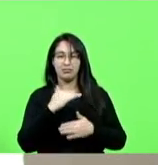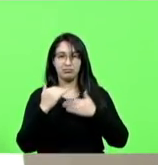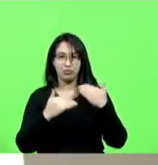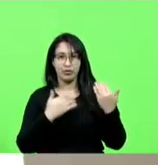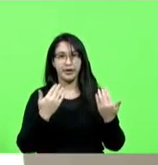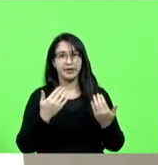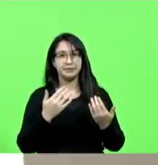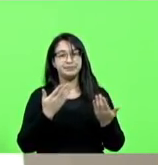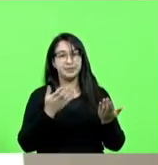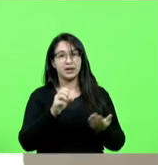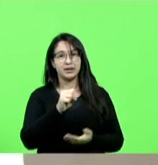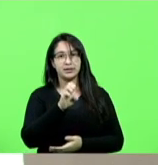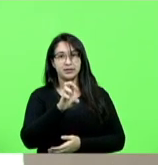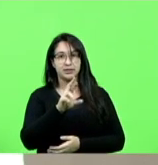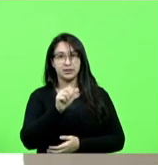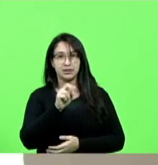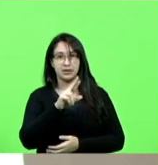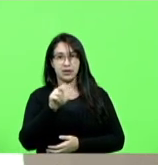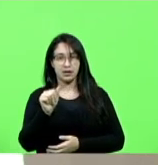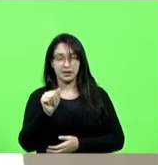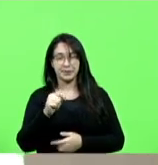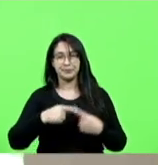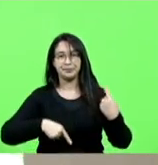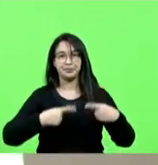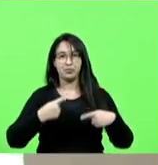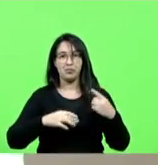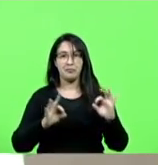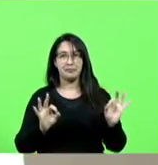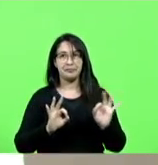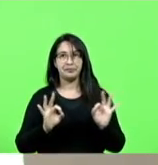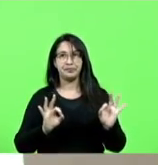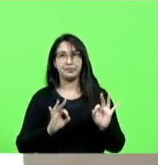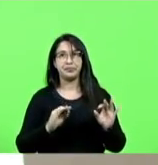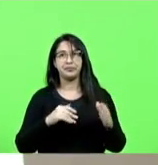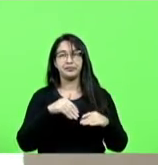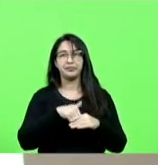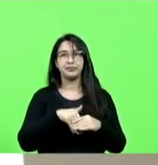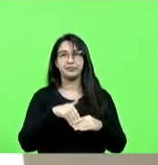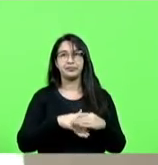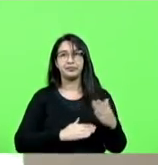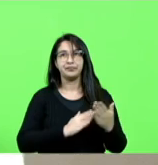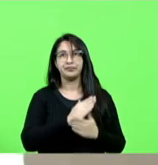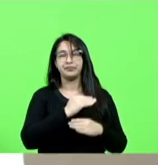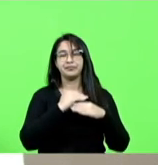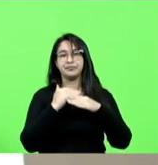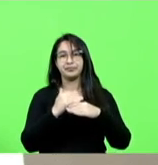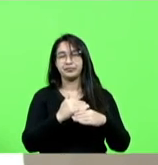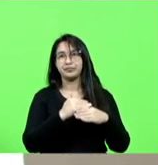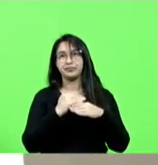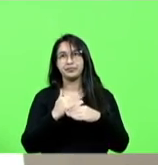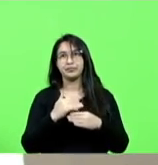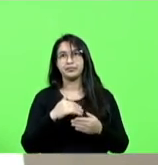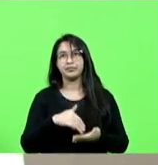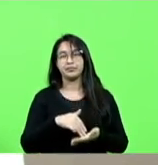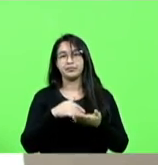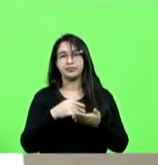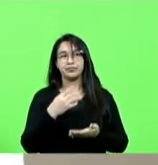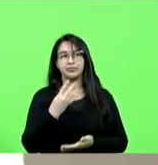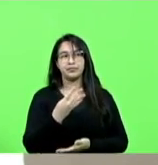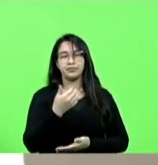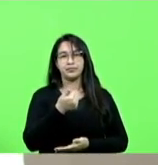Não havendo quem queira discutir. Em votação. Deputados que aprovam, permaneça como se encontra. Aprovado por unanimidade. Moção